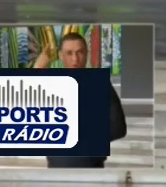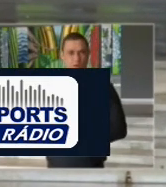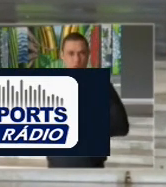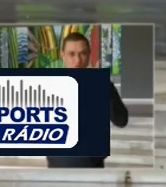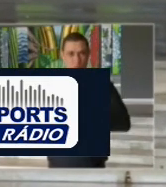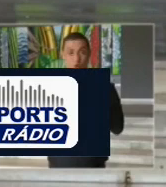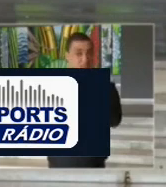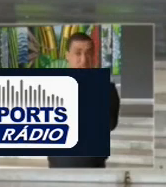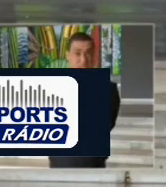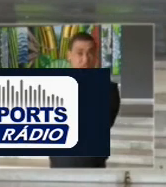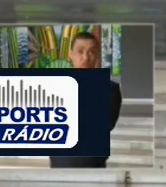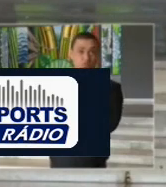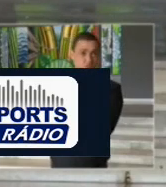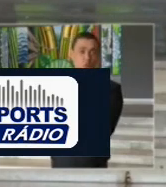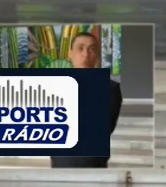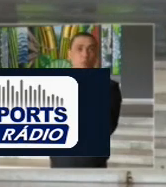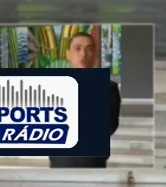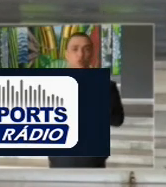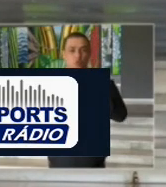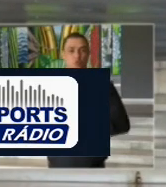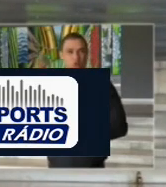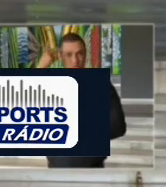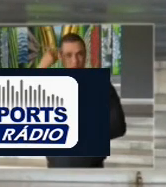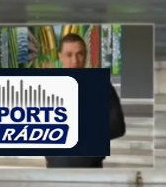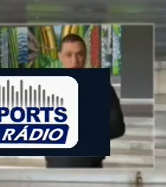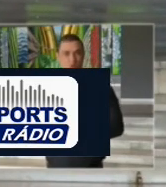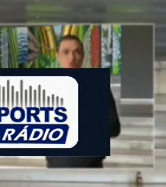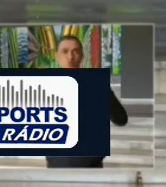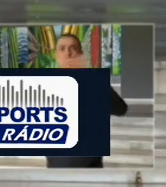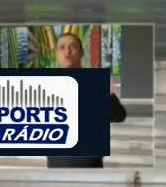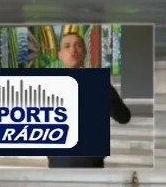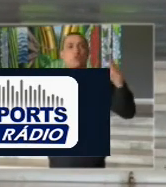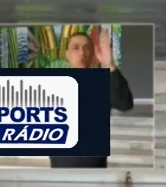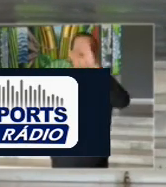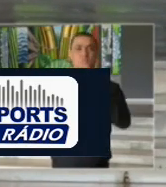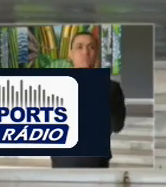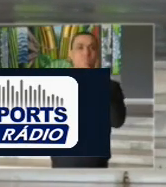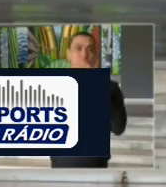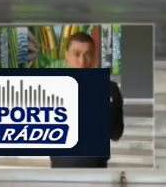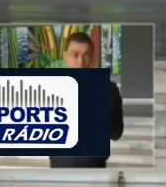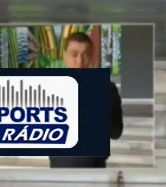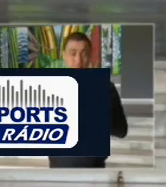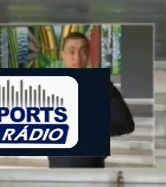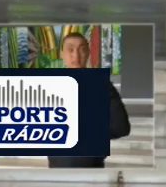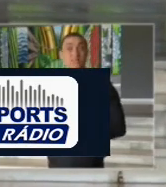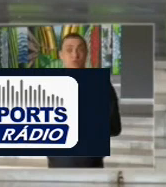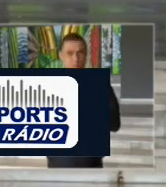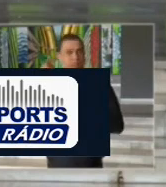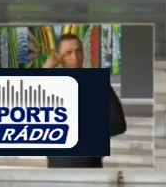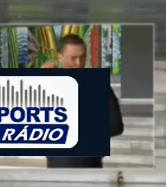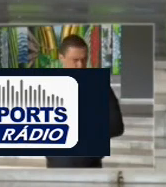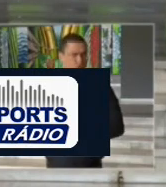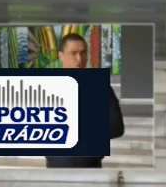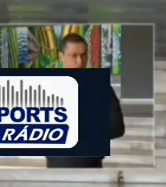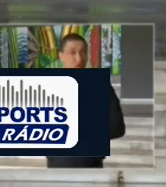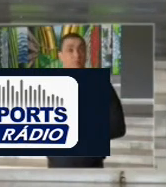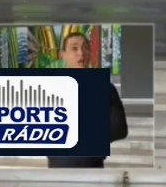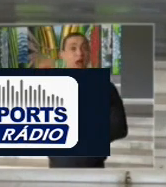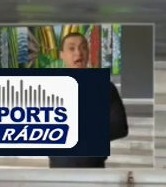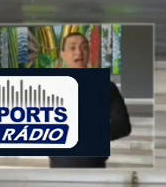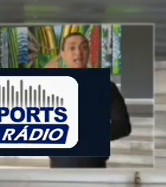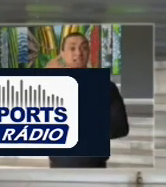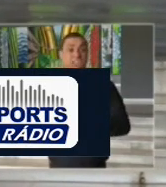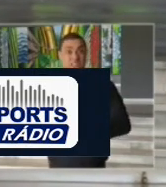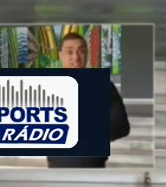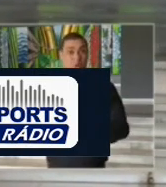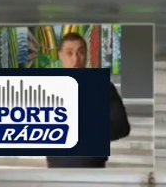Sem concluir, os times de São Paulo não podem participar do Campeonato Brasileiro. Nós estamos levando em conta também isso e os aspectos de saúde